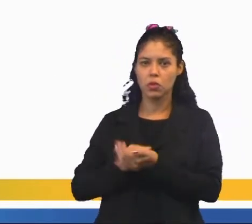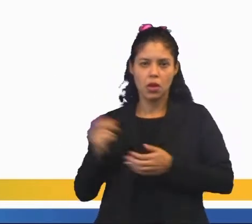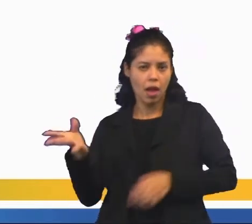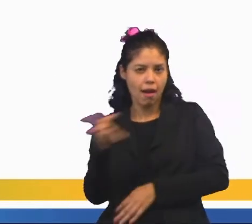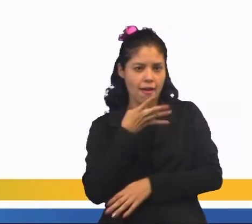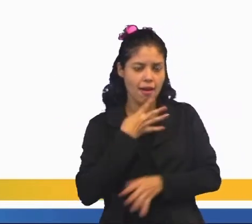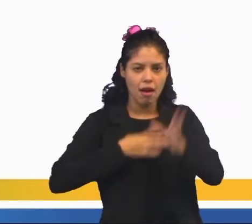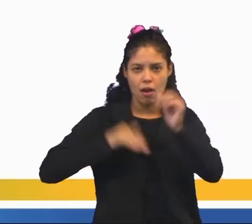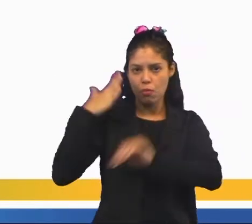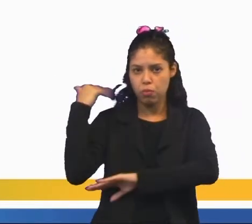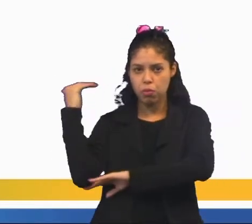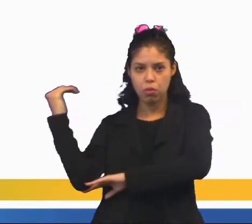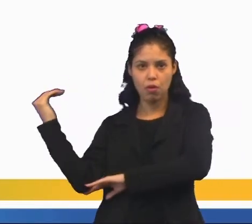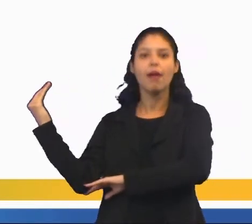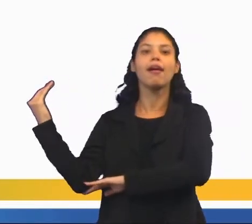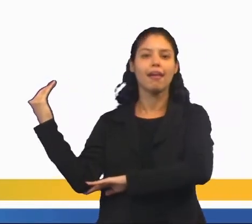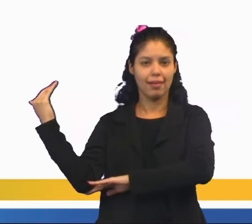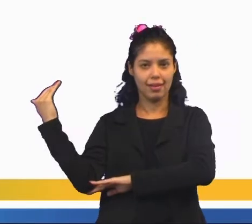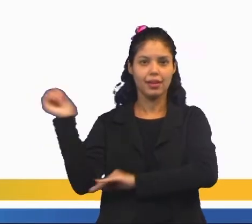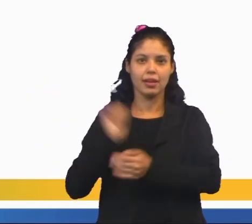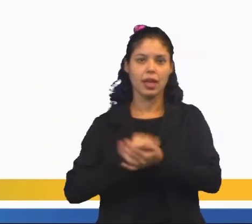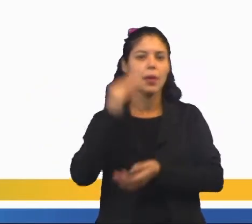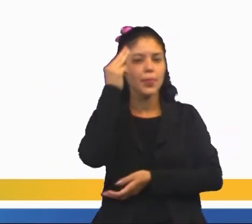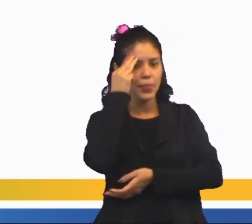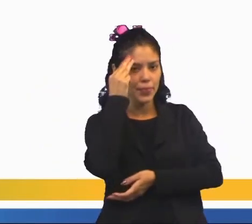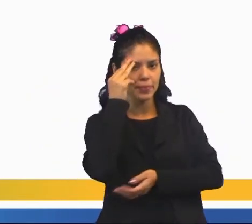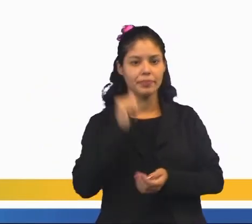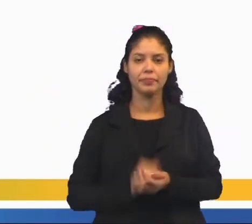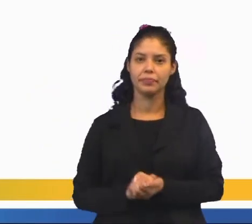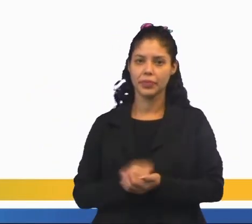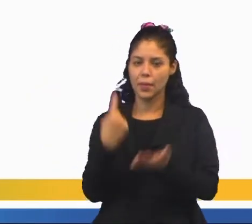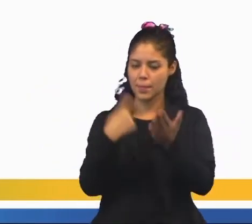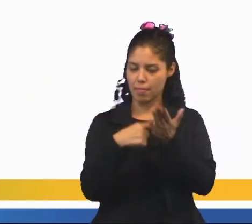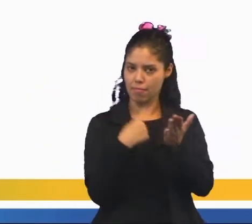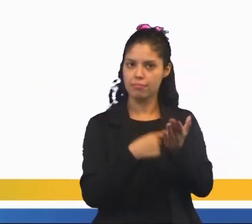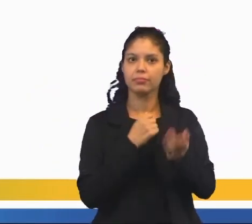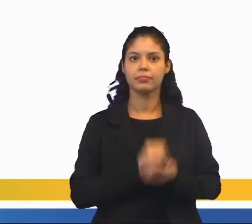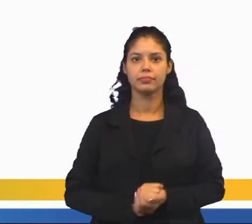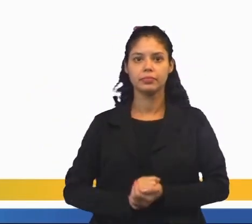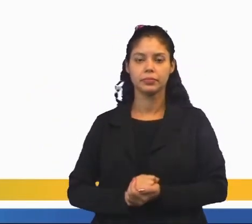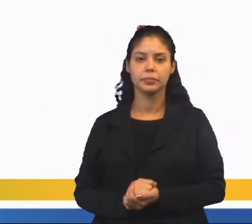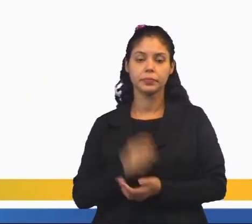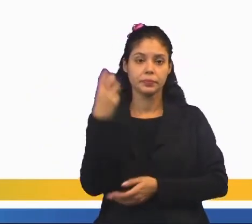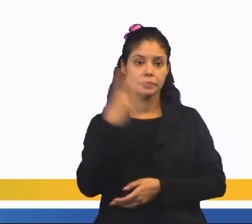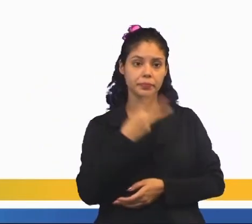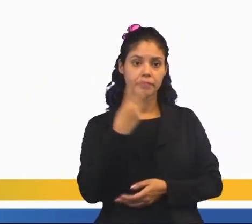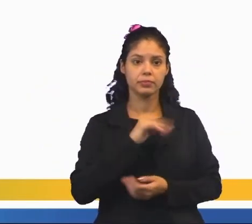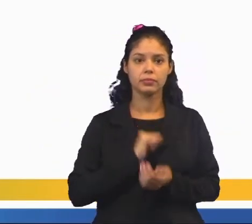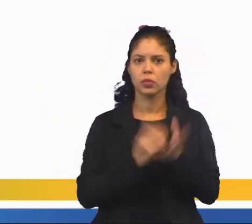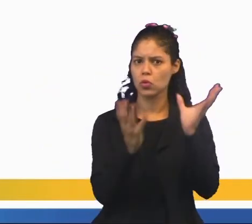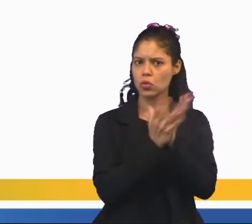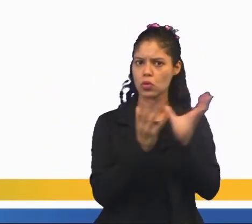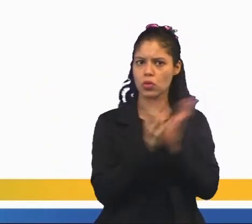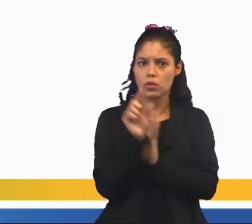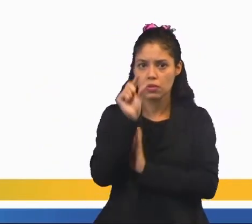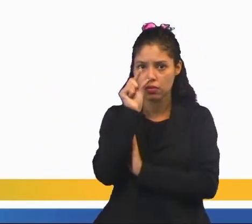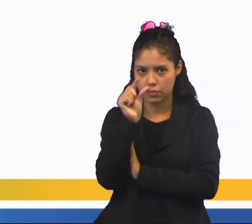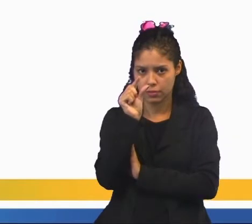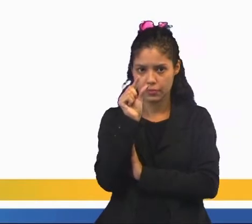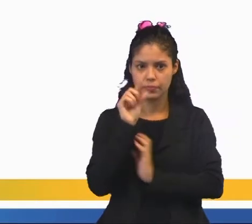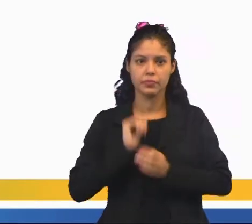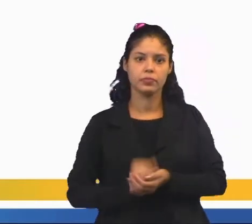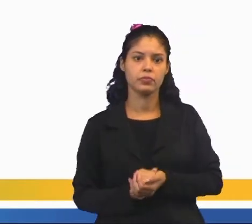ficou muito famosa, ela fica na memória, fica marcada. 3, conjunto